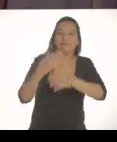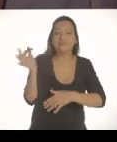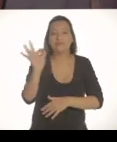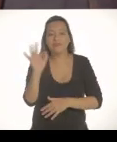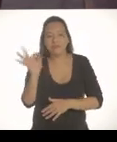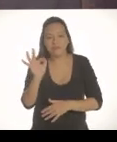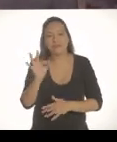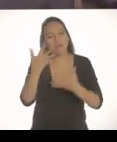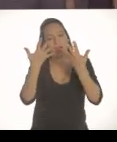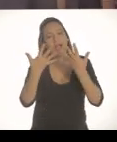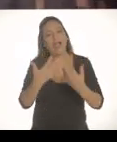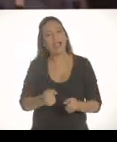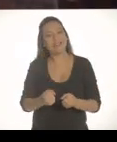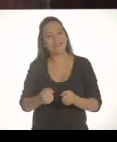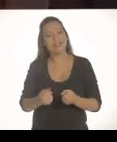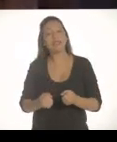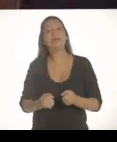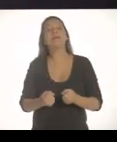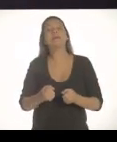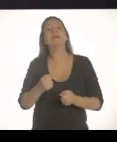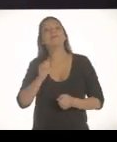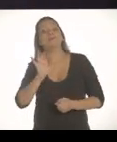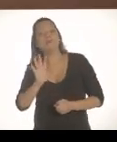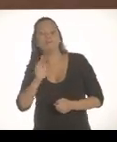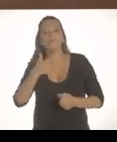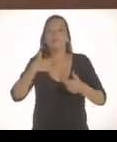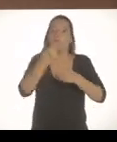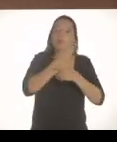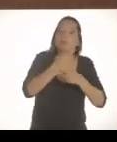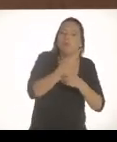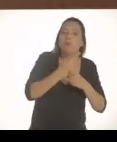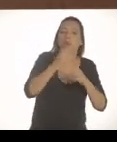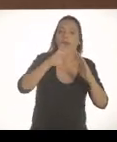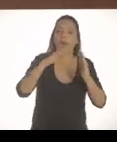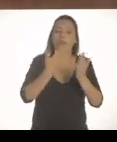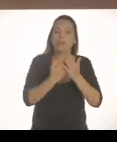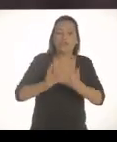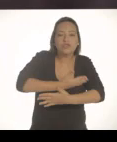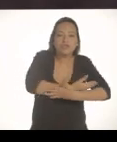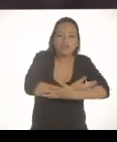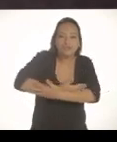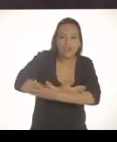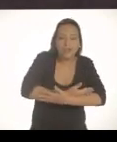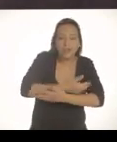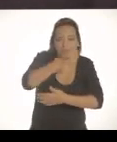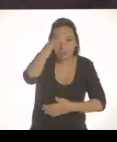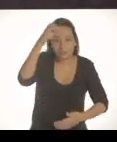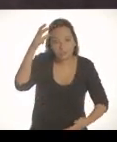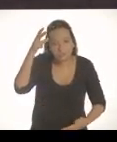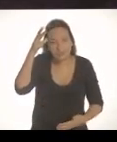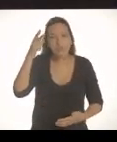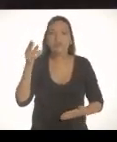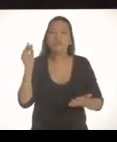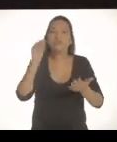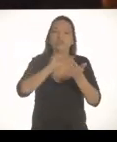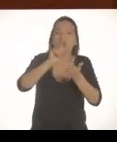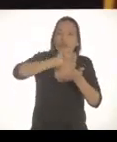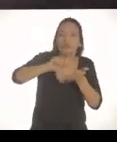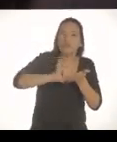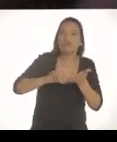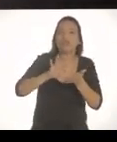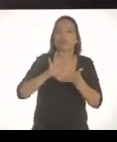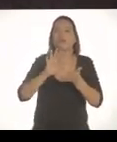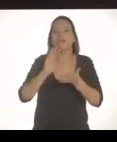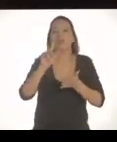meio da faculdade, mas mesmo assim eu topei esse desafio. Aí eu procurei as creches do município, os EDs, né? Nesse processo,